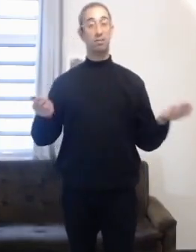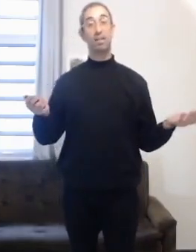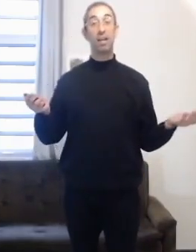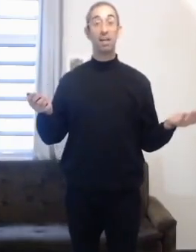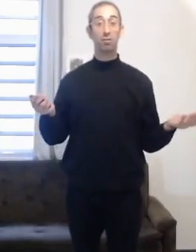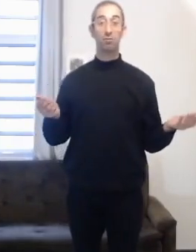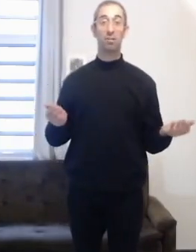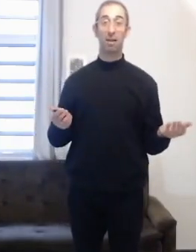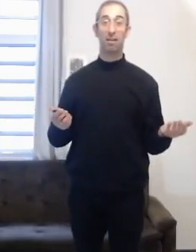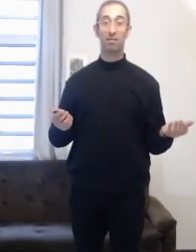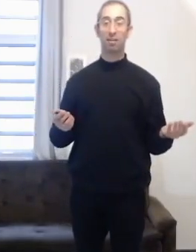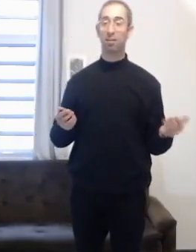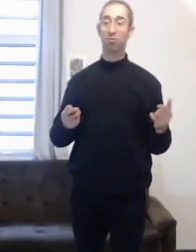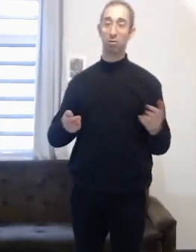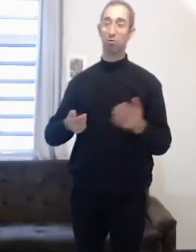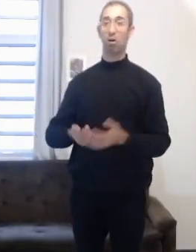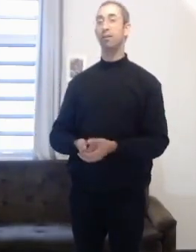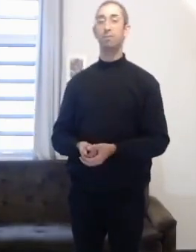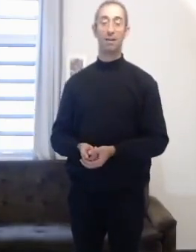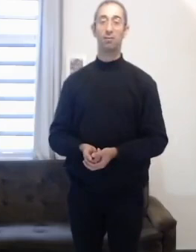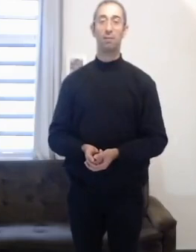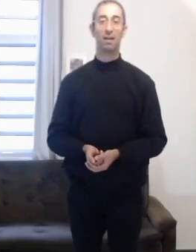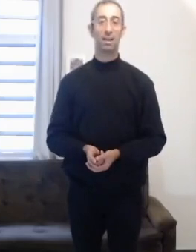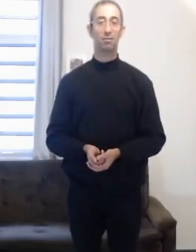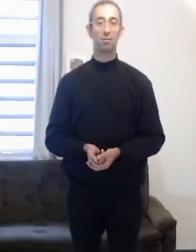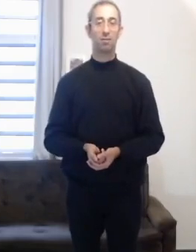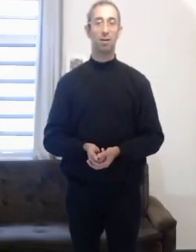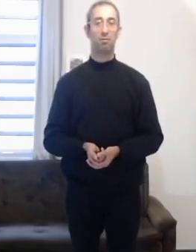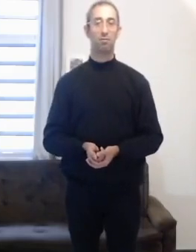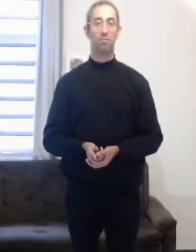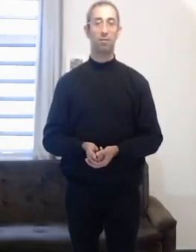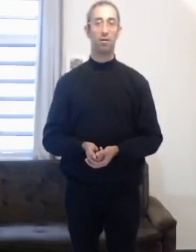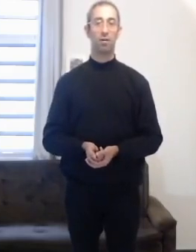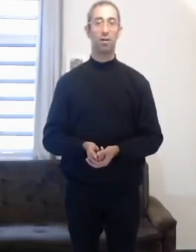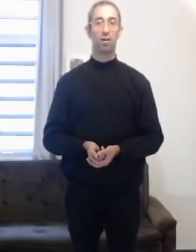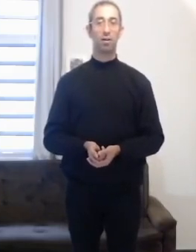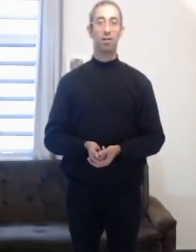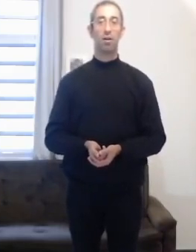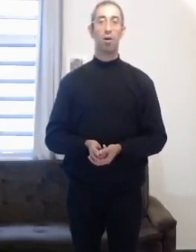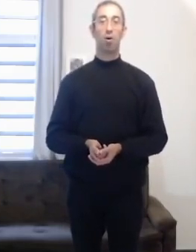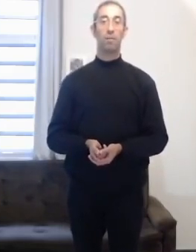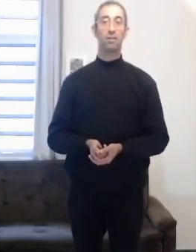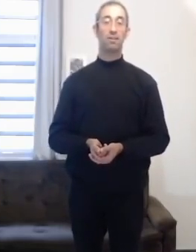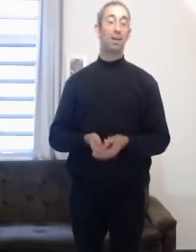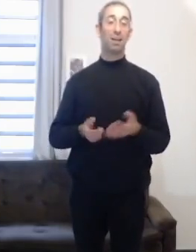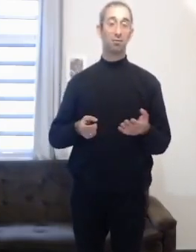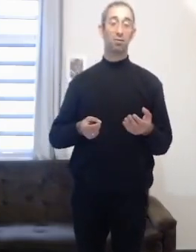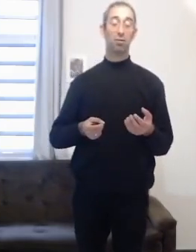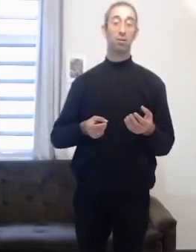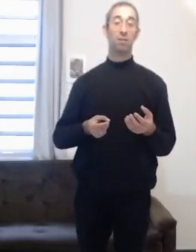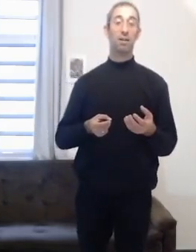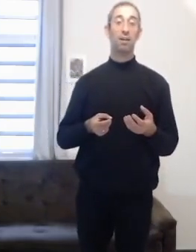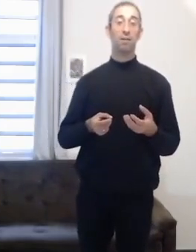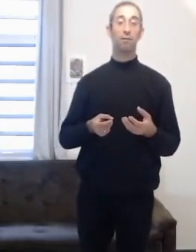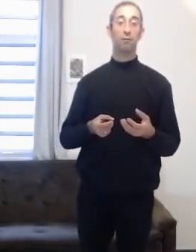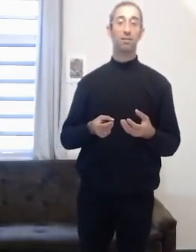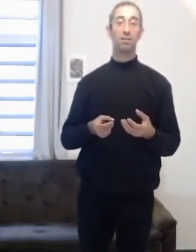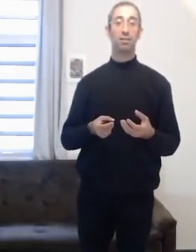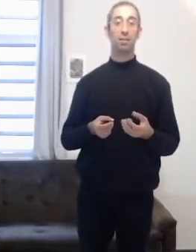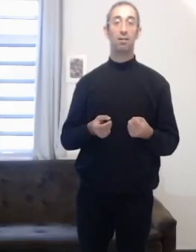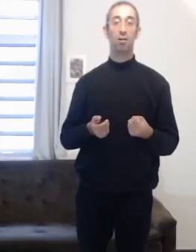que tenha fatores genéticos também, que não são só explicados pela classe social, né? Ou pode ser que a classe social